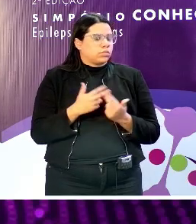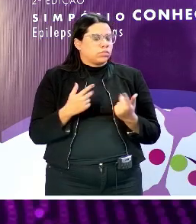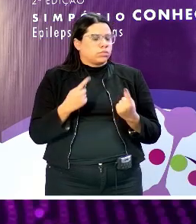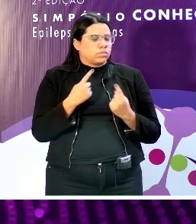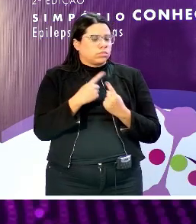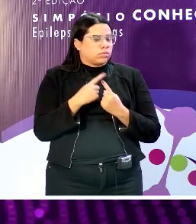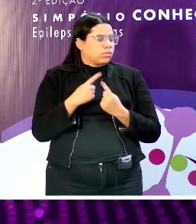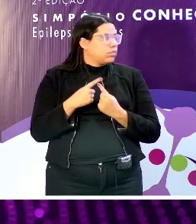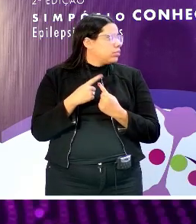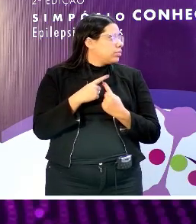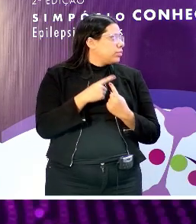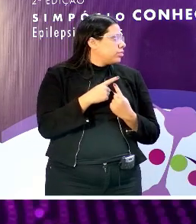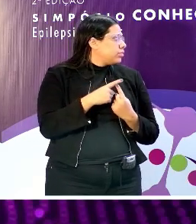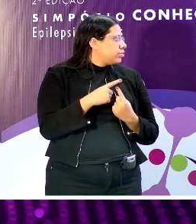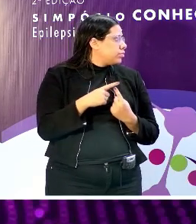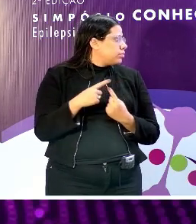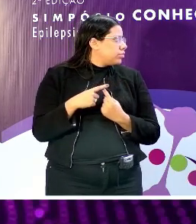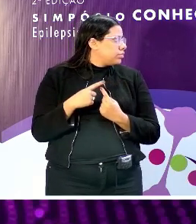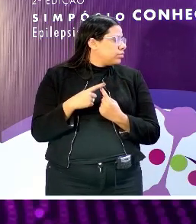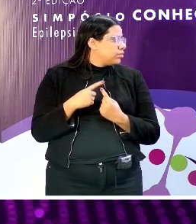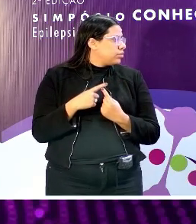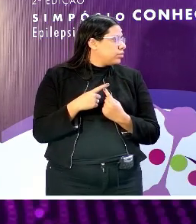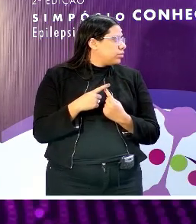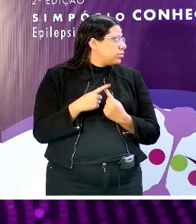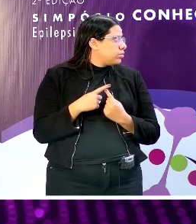os tipos de